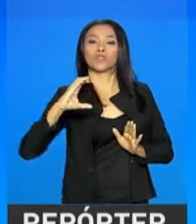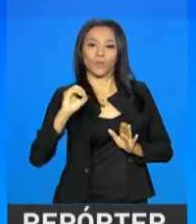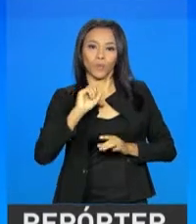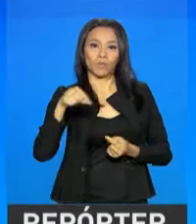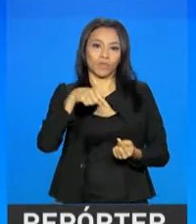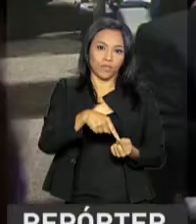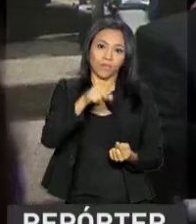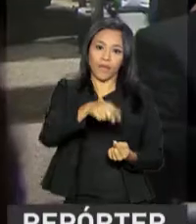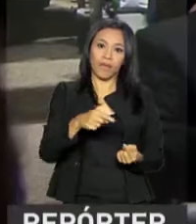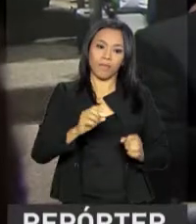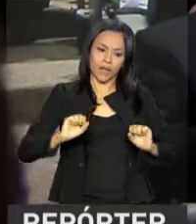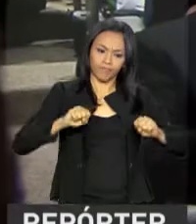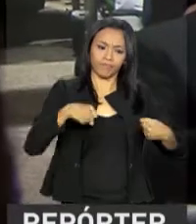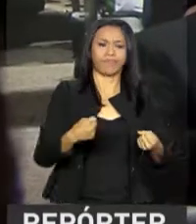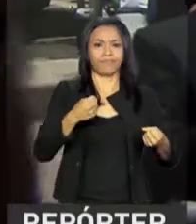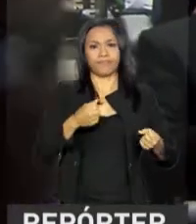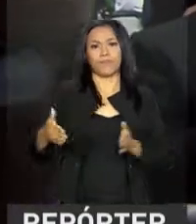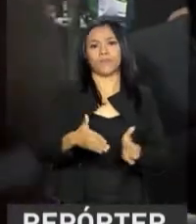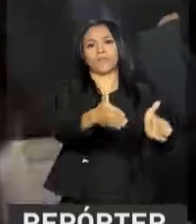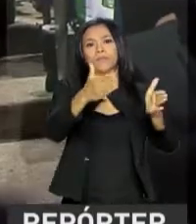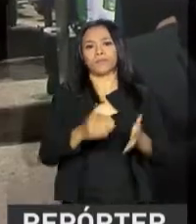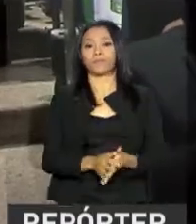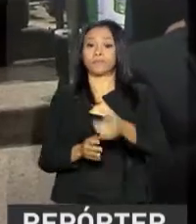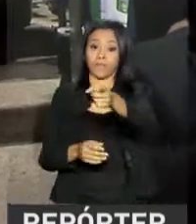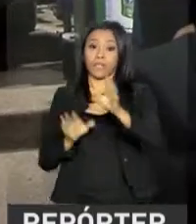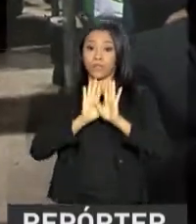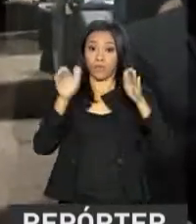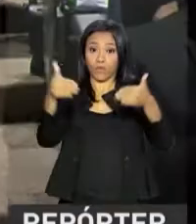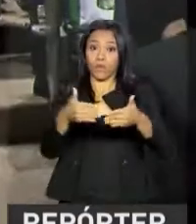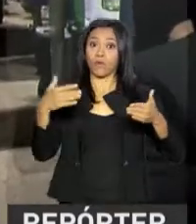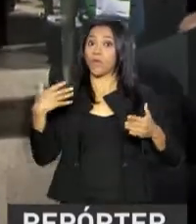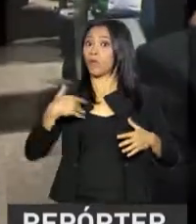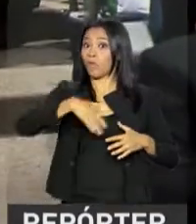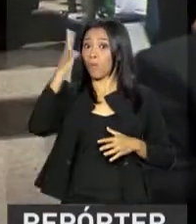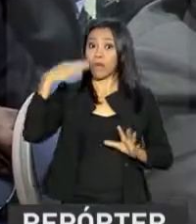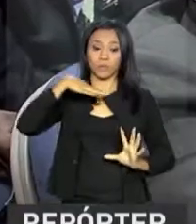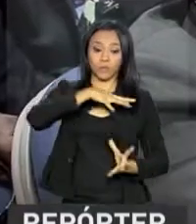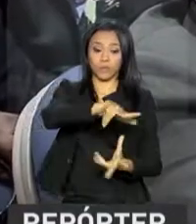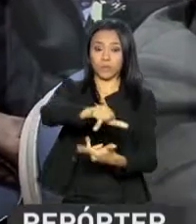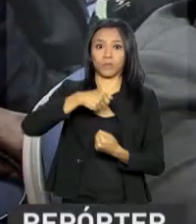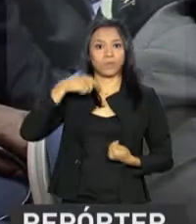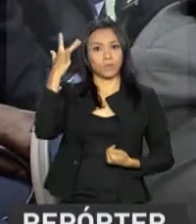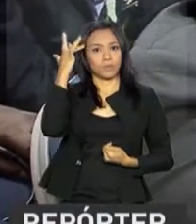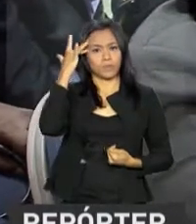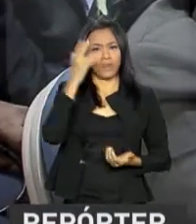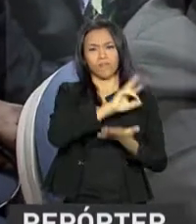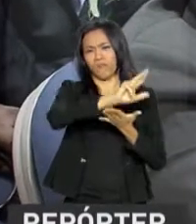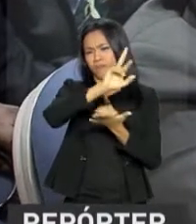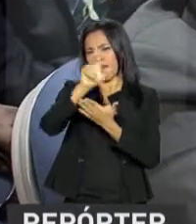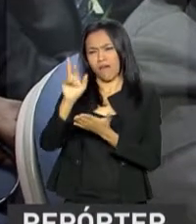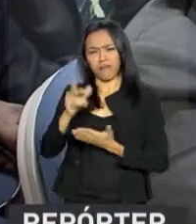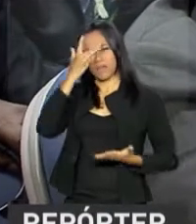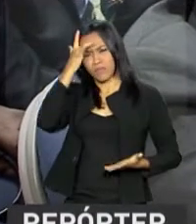são francisco o fórum mundial da água o maior evento sobre recursos hídricos do planeta milhares de pessoas como